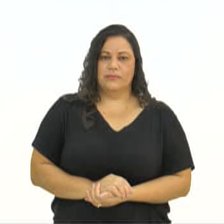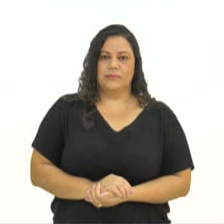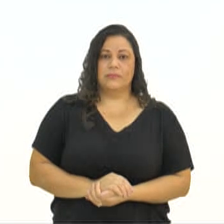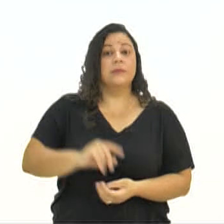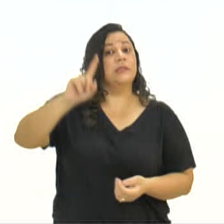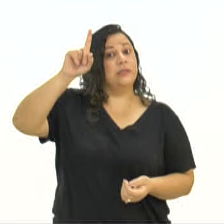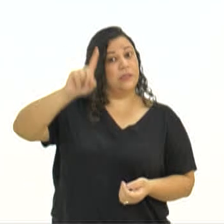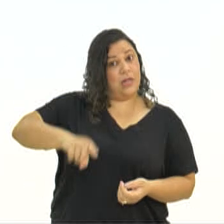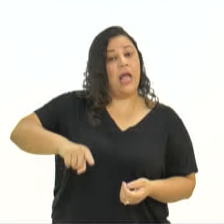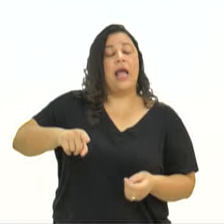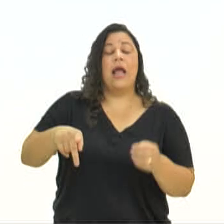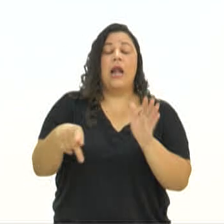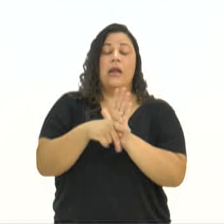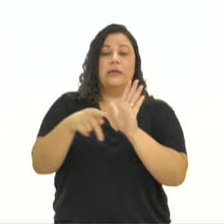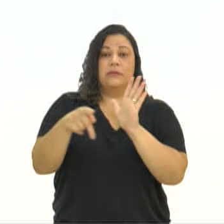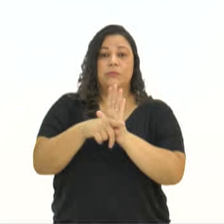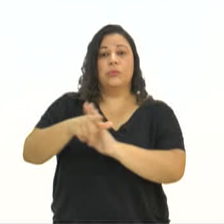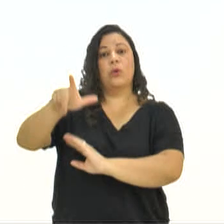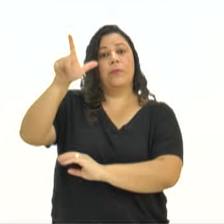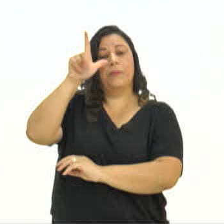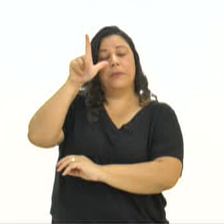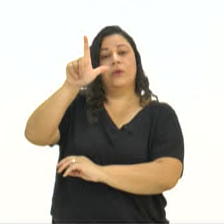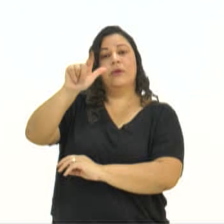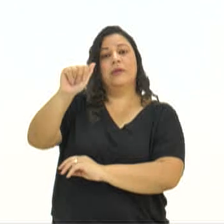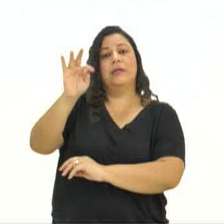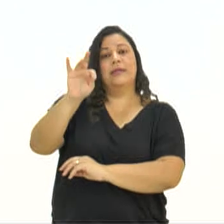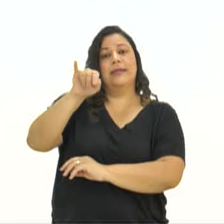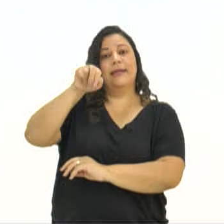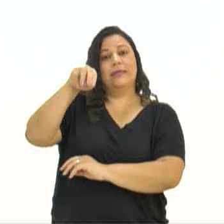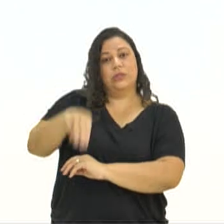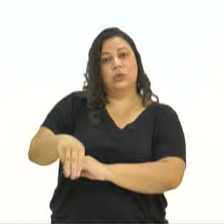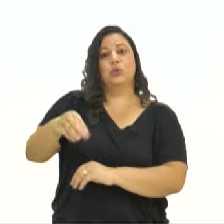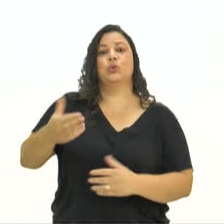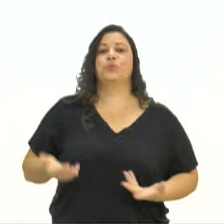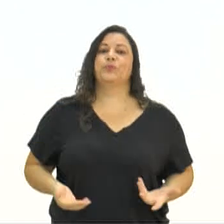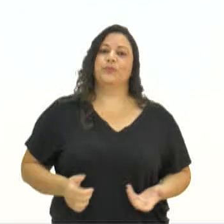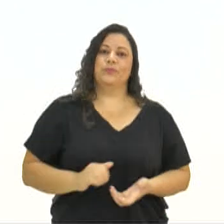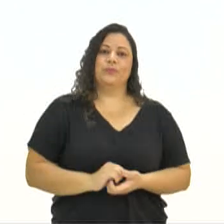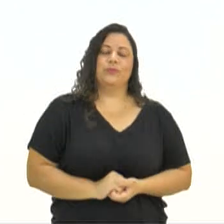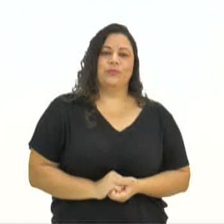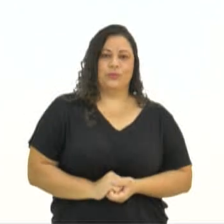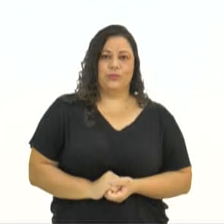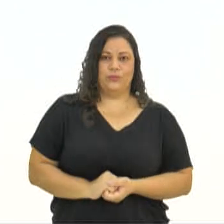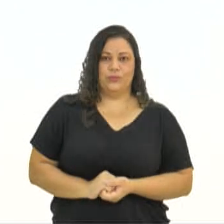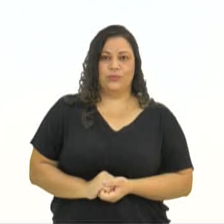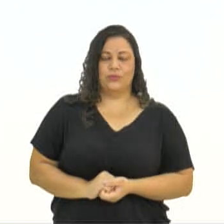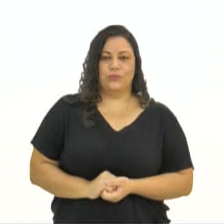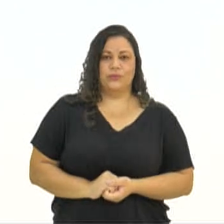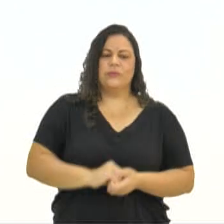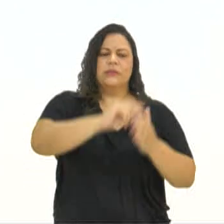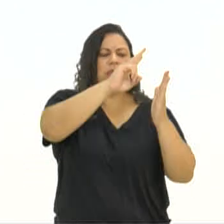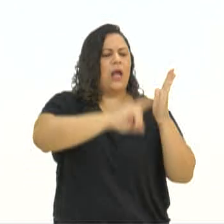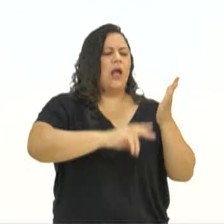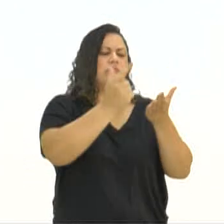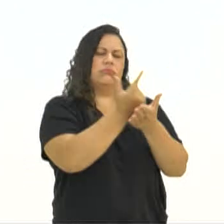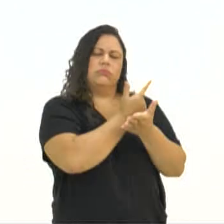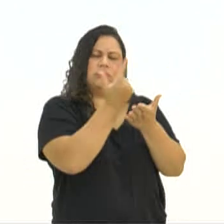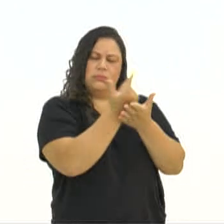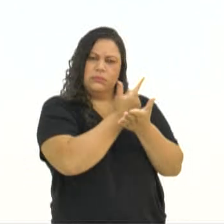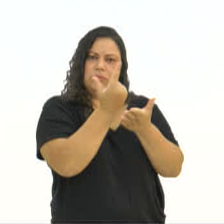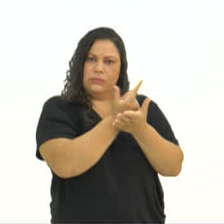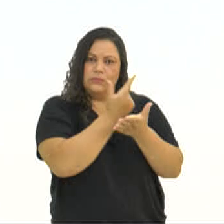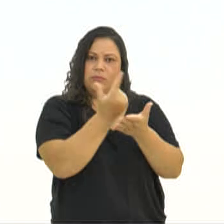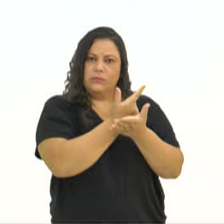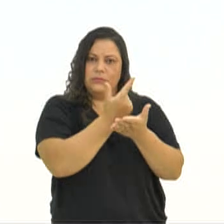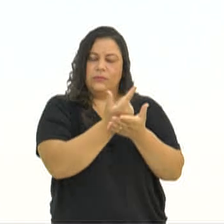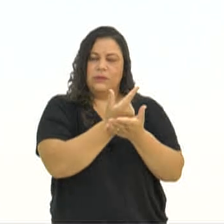ela vem do latim. Se trata do resumen, o sumário de uma obra criativa, um livro, uma película, etc.